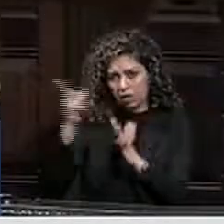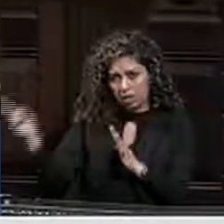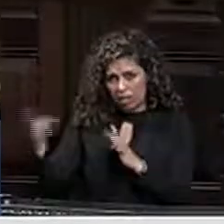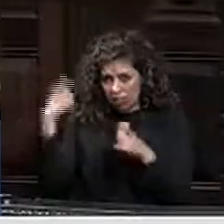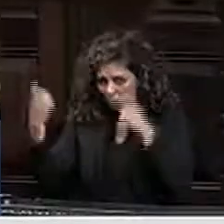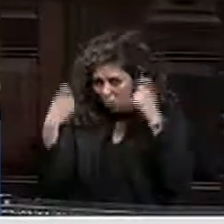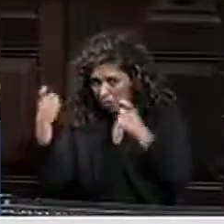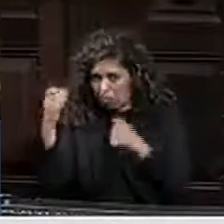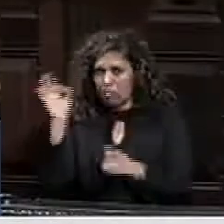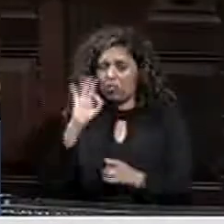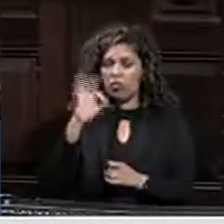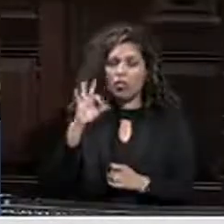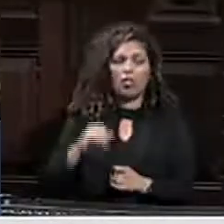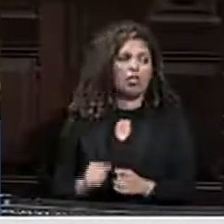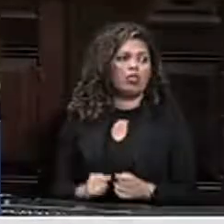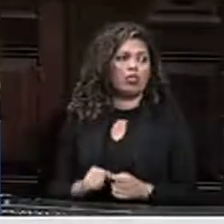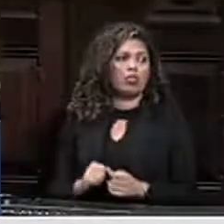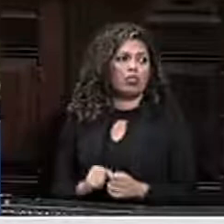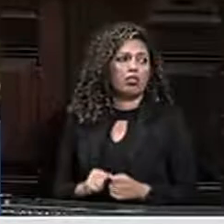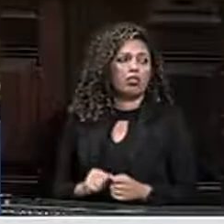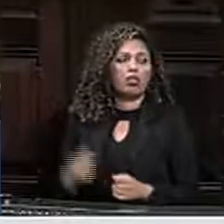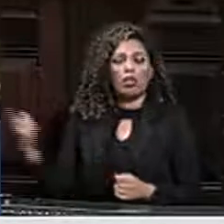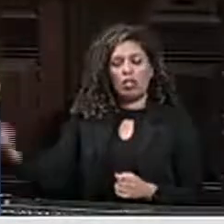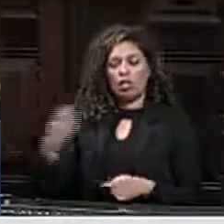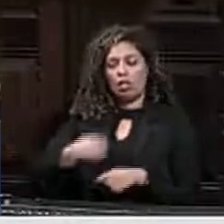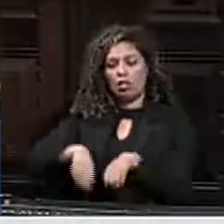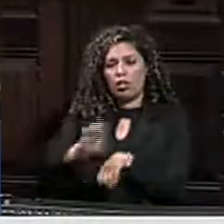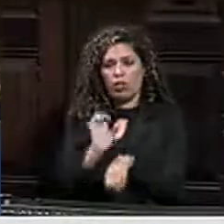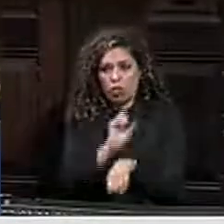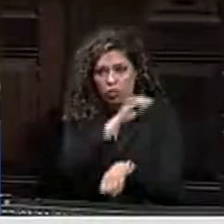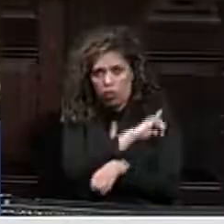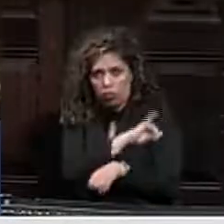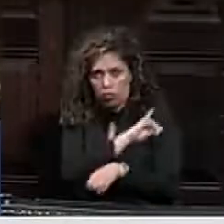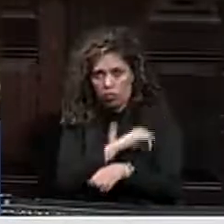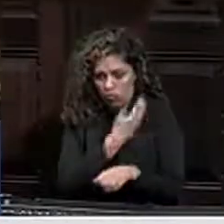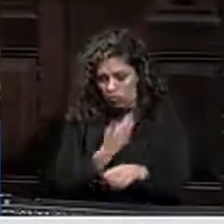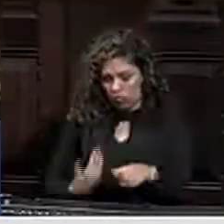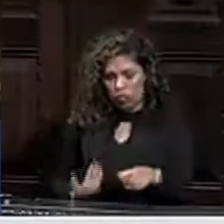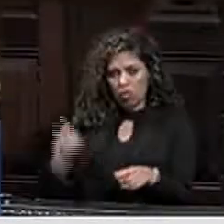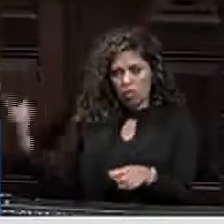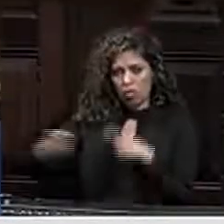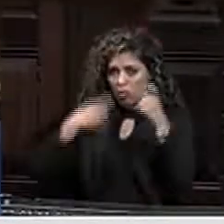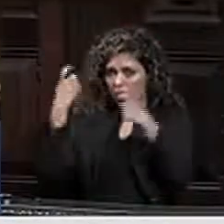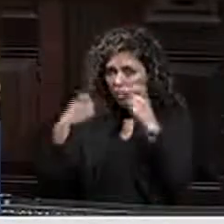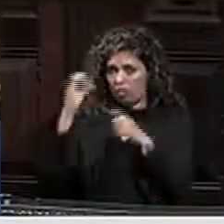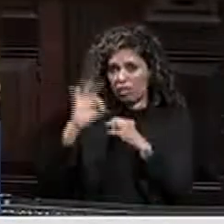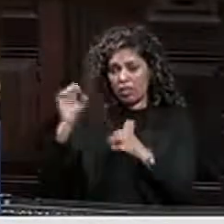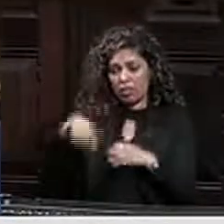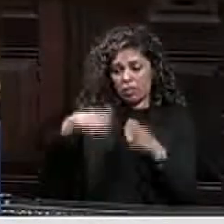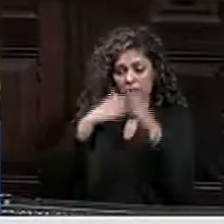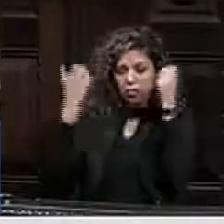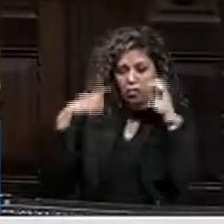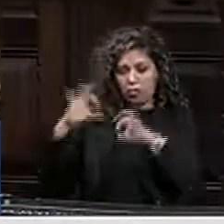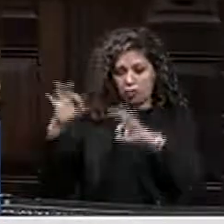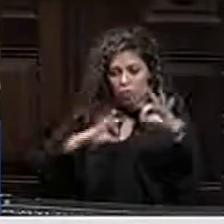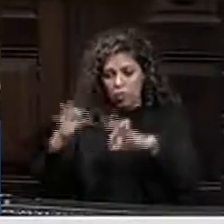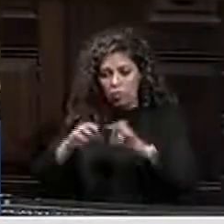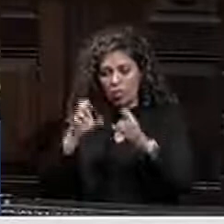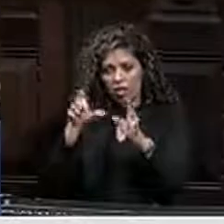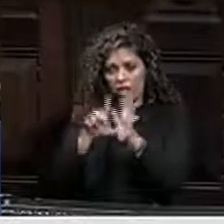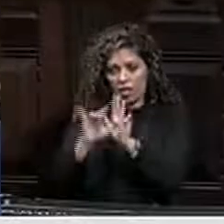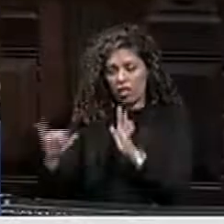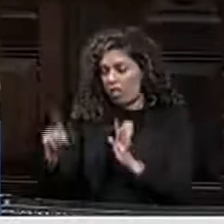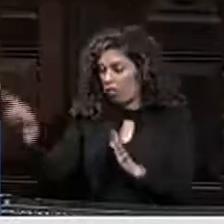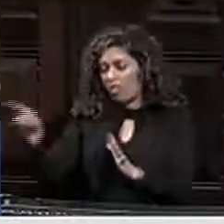daí o governo, na medida que se for aprovado aqui, o governo imediatamente veta. Agora, quando é para